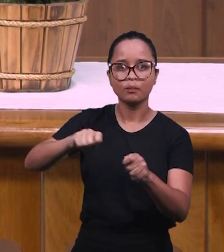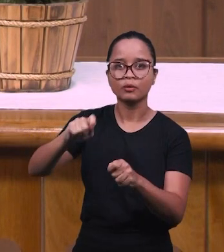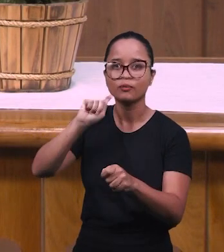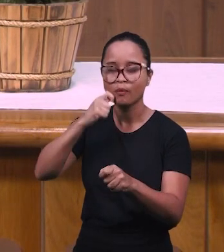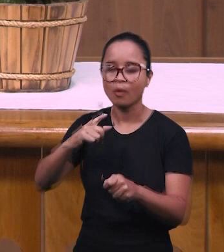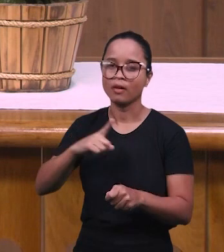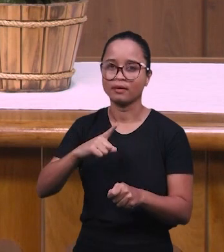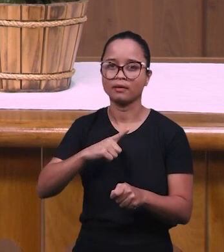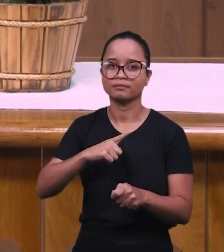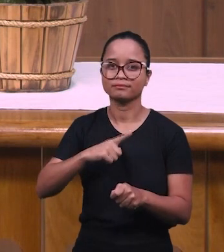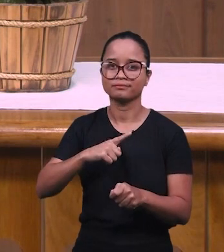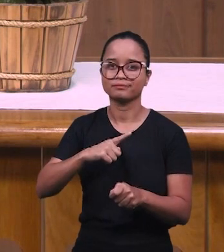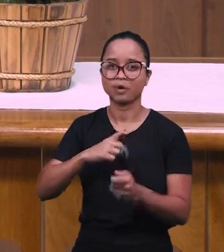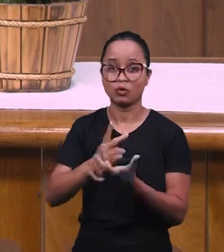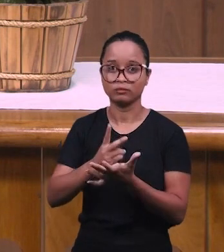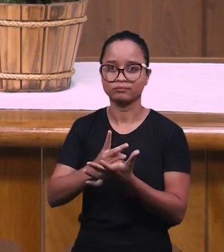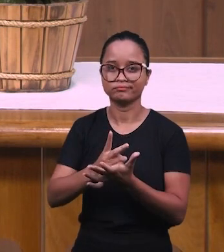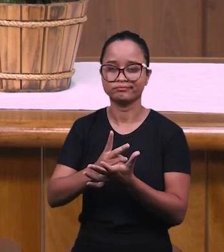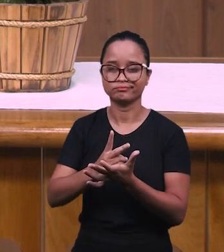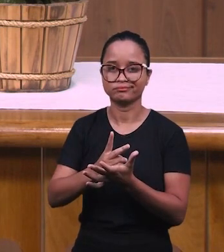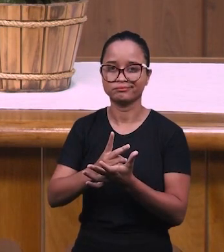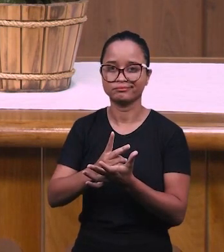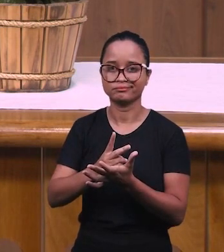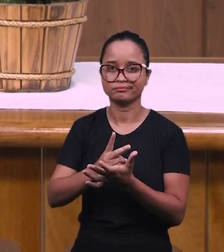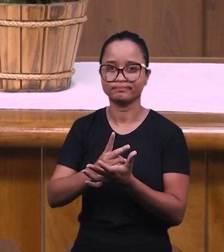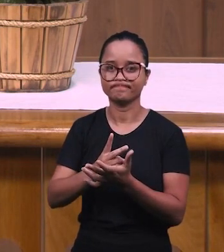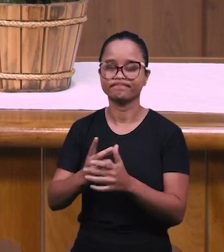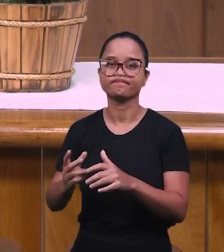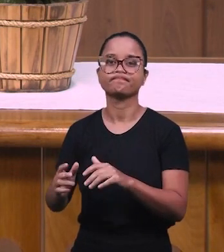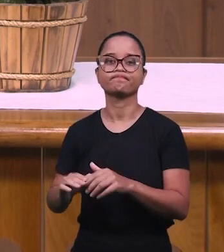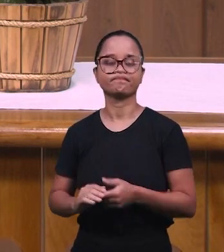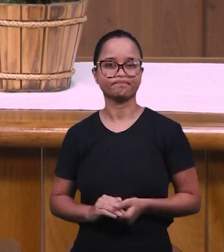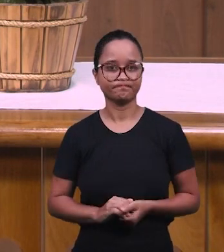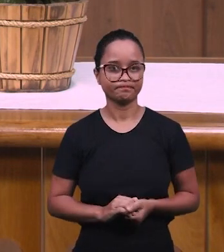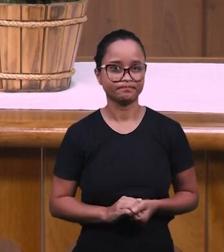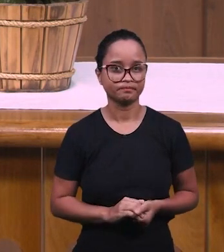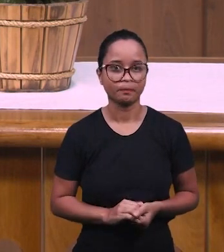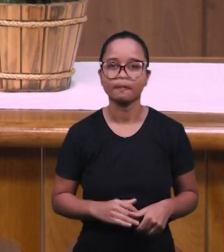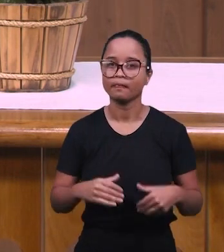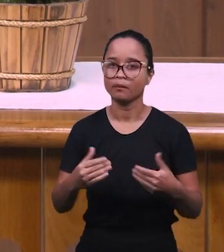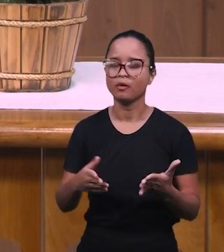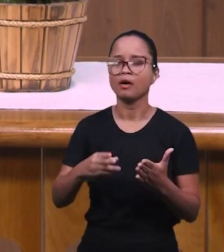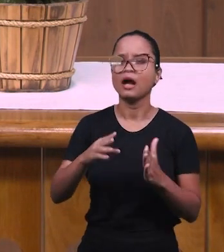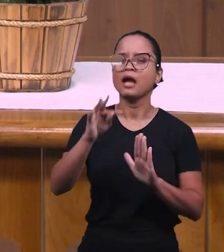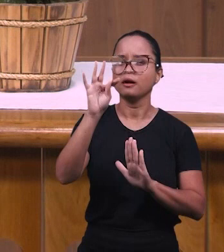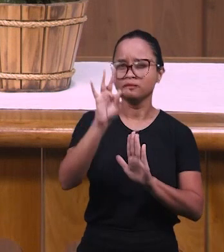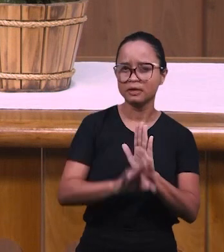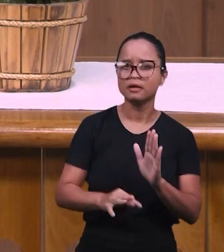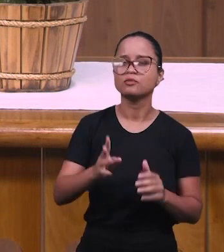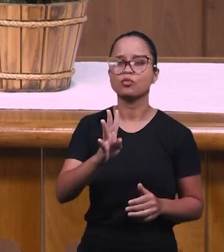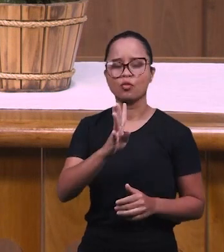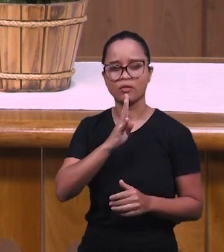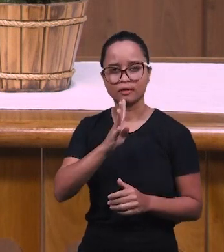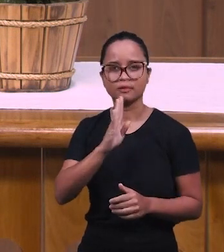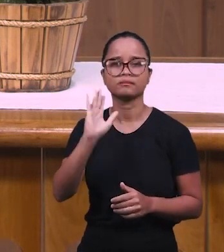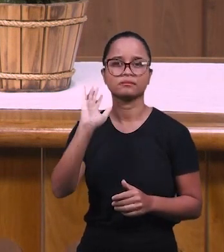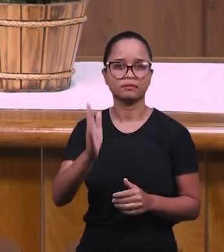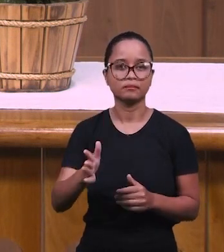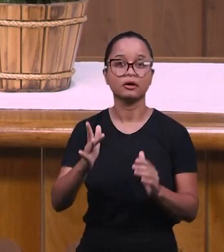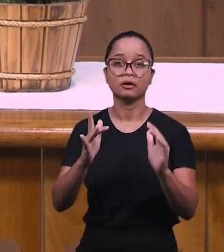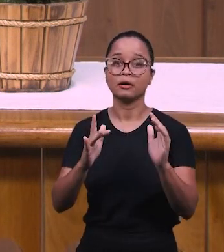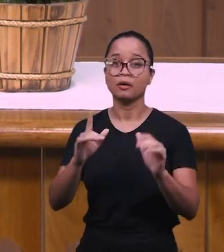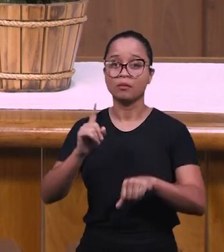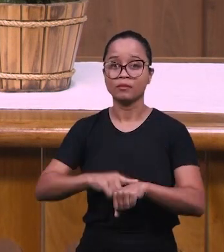Glória a Deus. Meus irmãos, esta passagem é uma passagem bastante conhecida, onde o